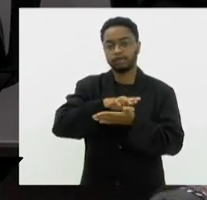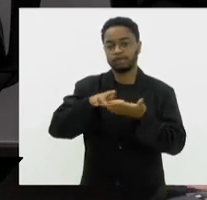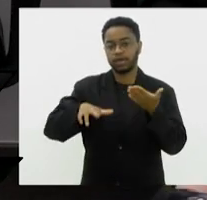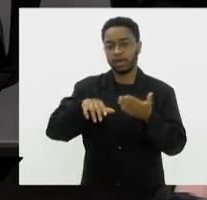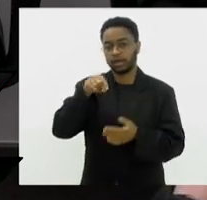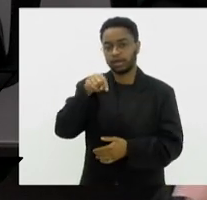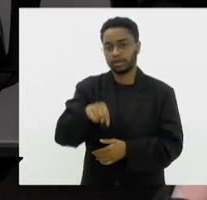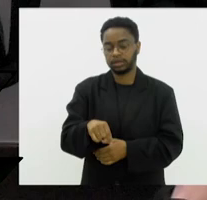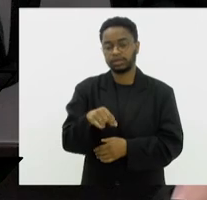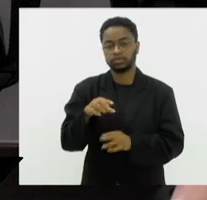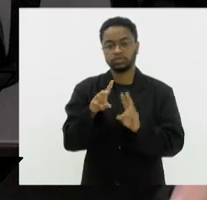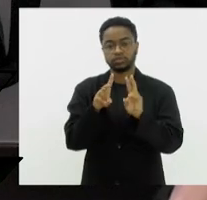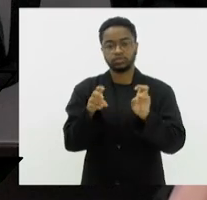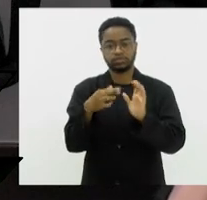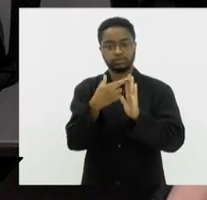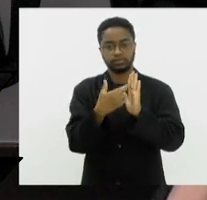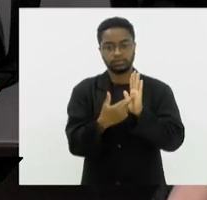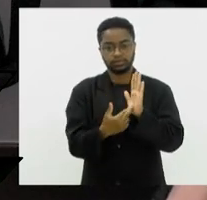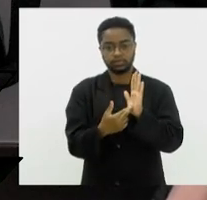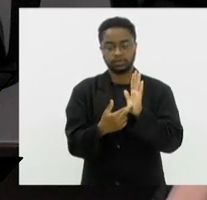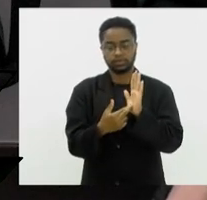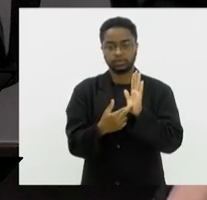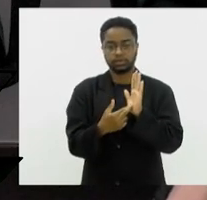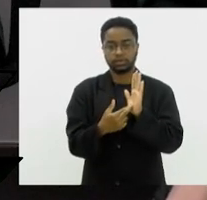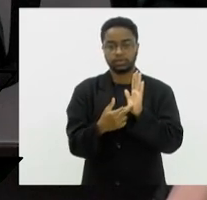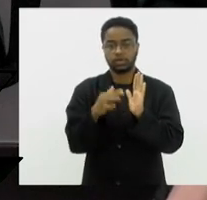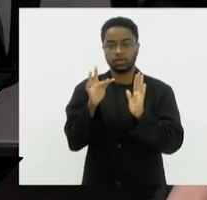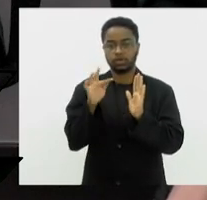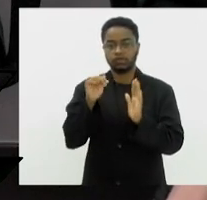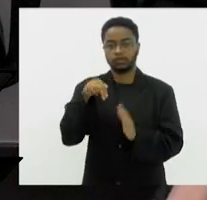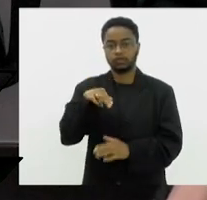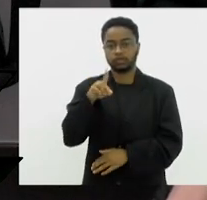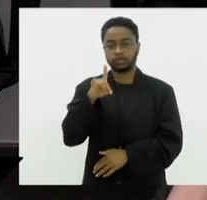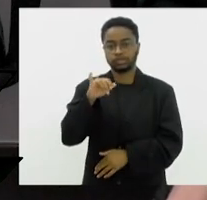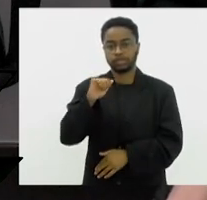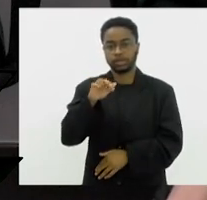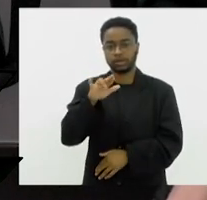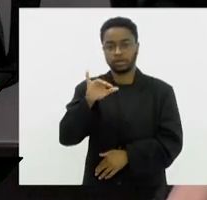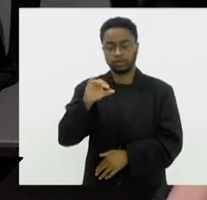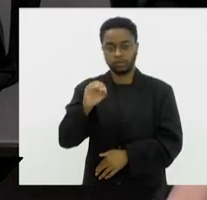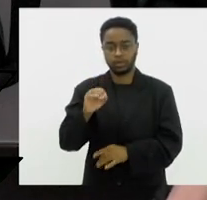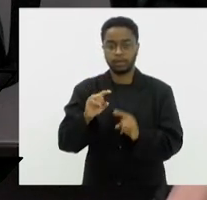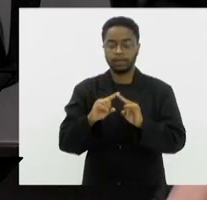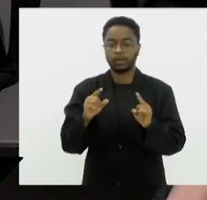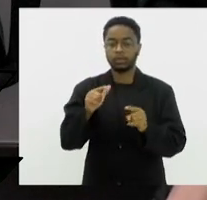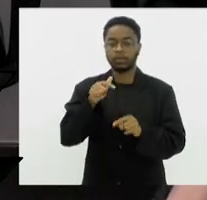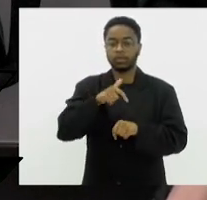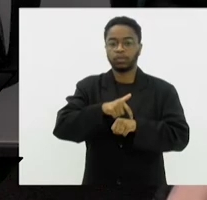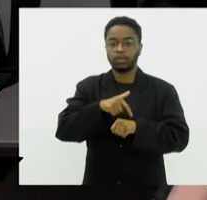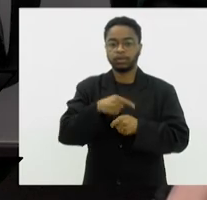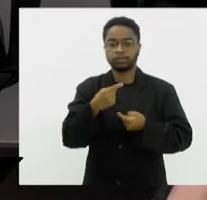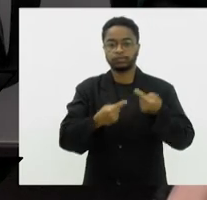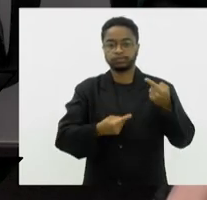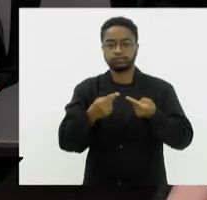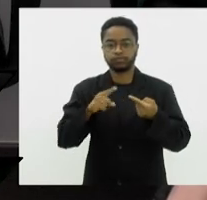de regularização fundiária. E, quando tramitam, nós, deputados, não sabemos se